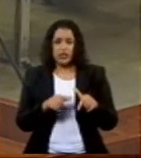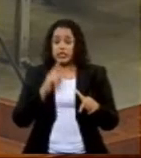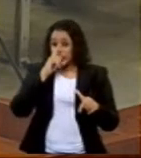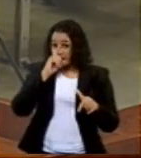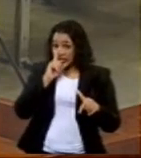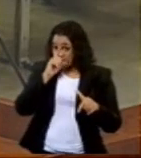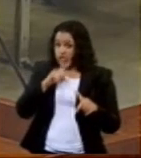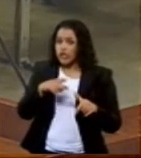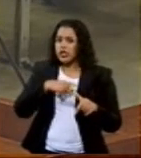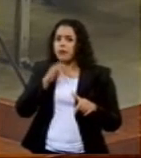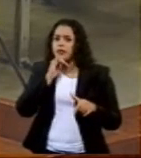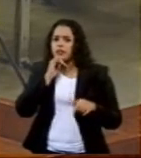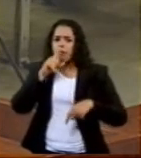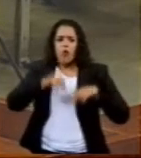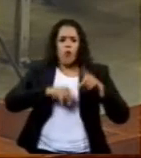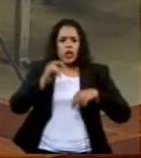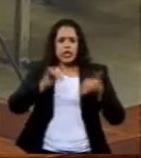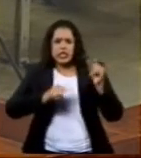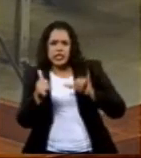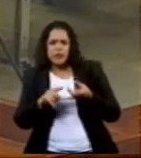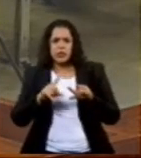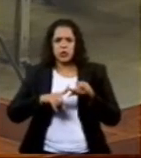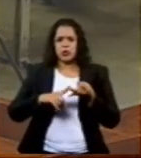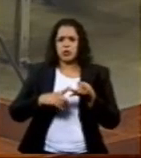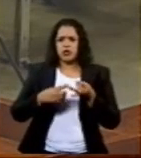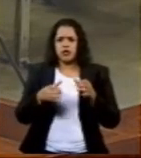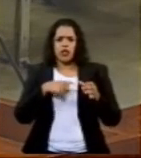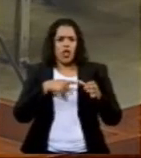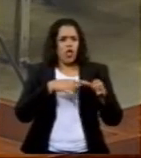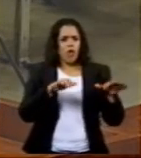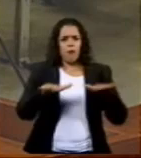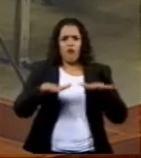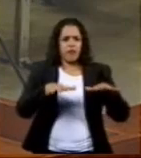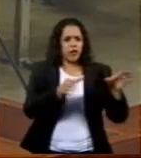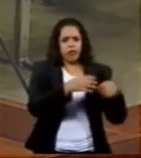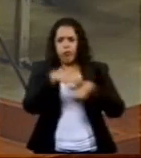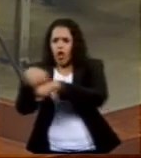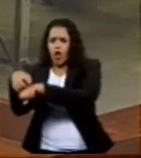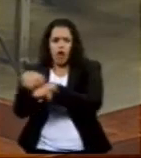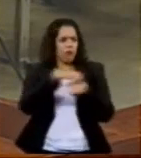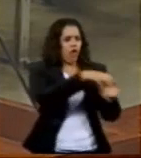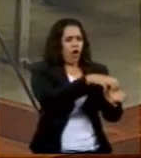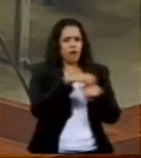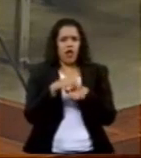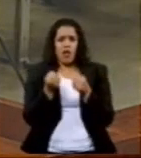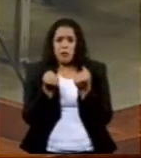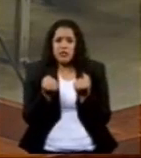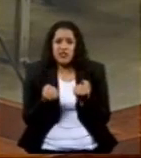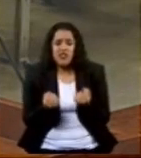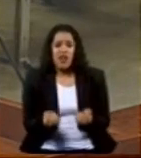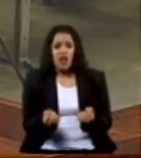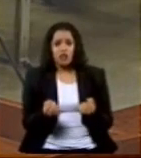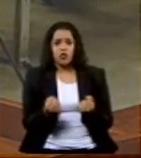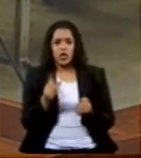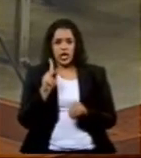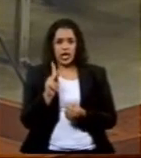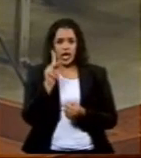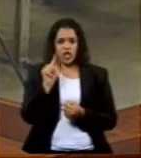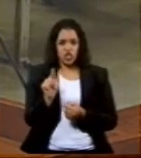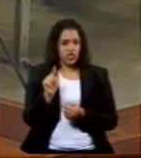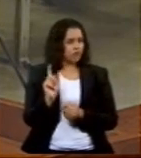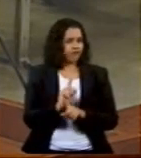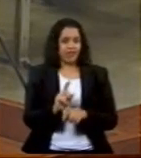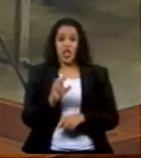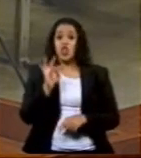perigosas, como produtos químicos e até radioativos, são movimentadas. Os equipamentos são pesados. No porto não se fala em quilos, mas em